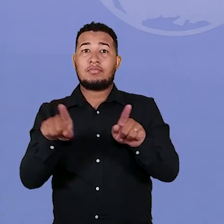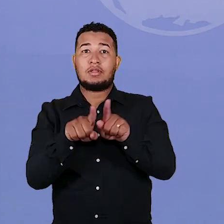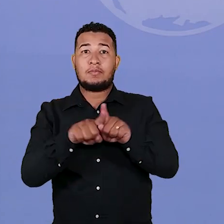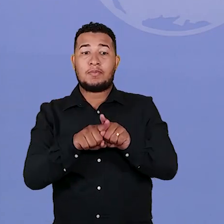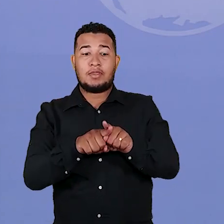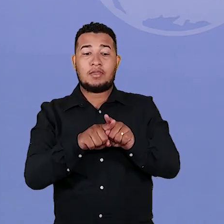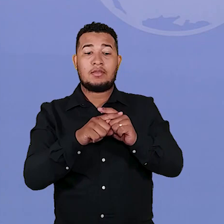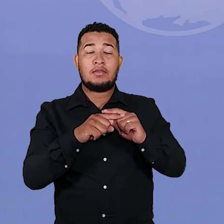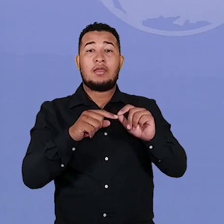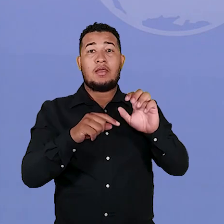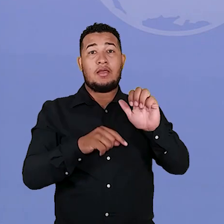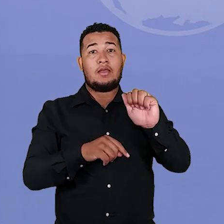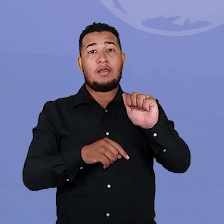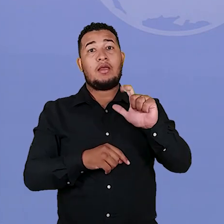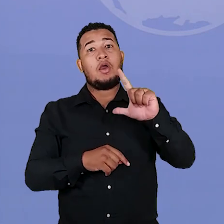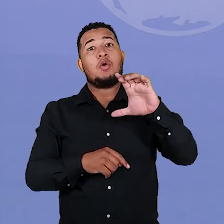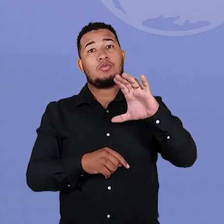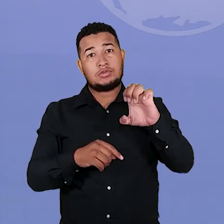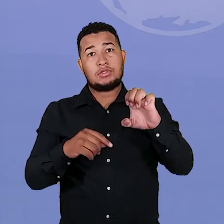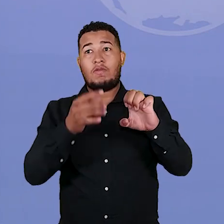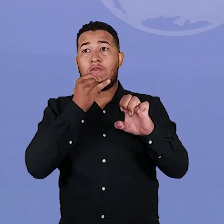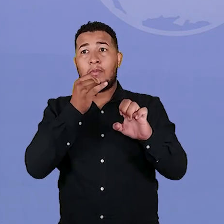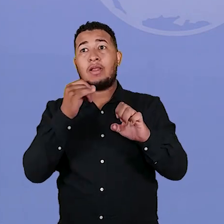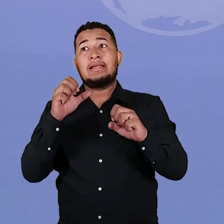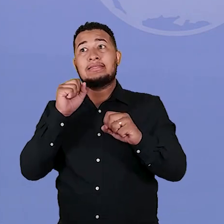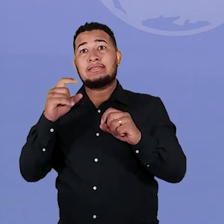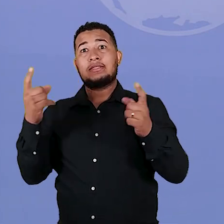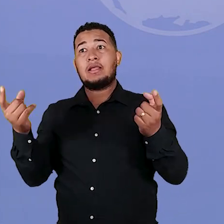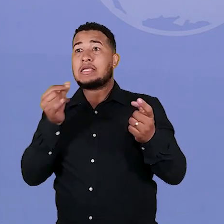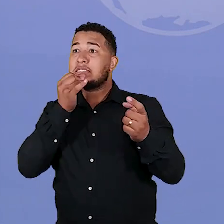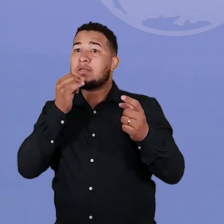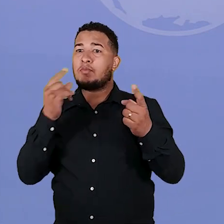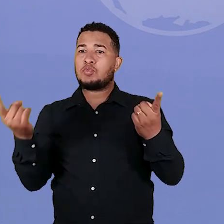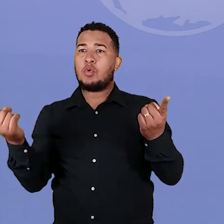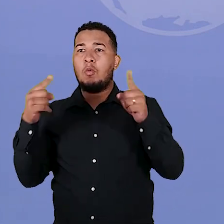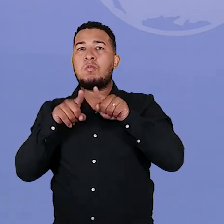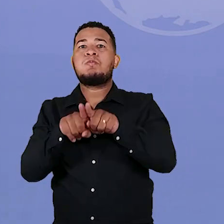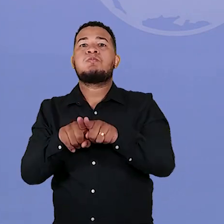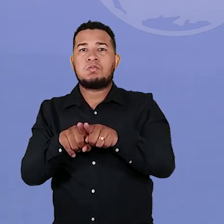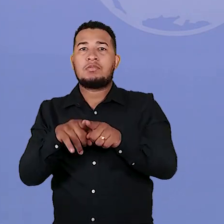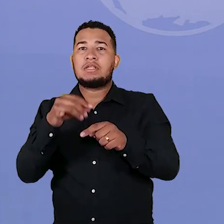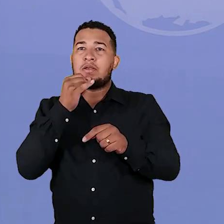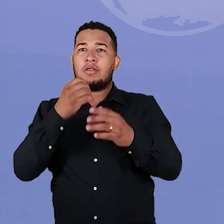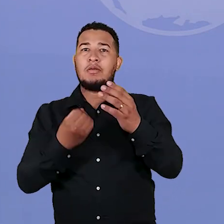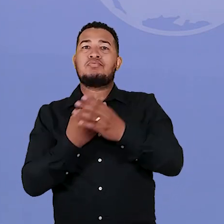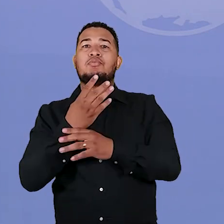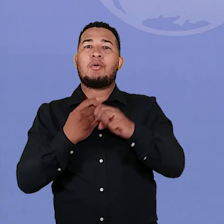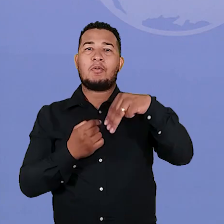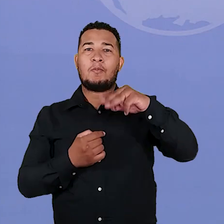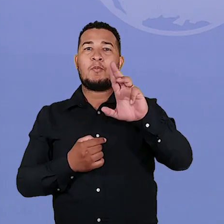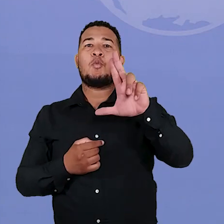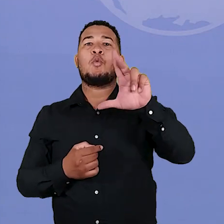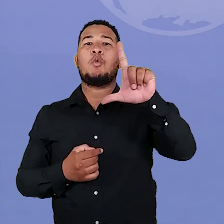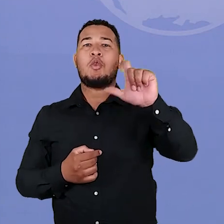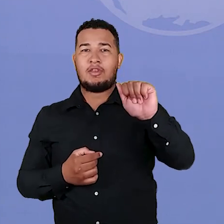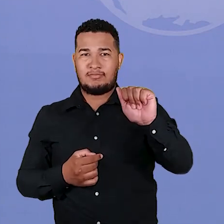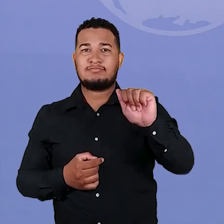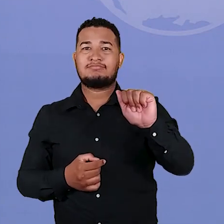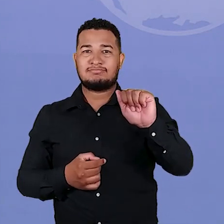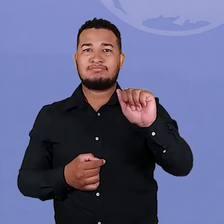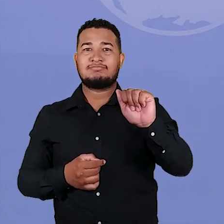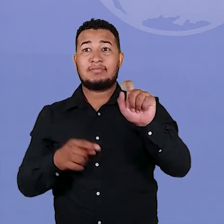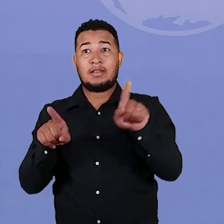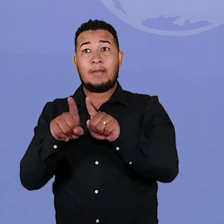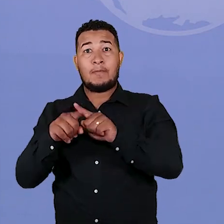e do asno. Se eles cruzarem, eles geram descendentes inférteis, tá? A